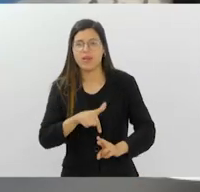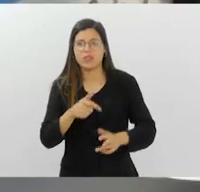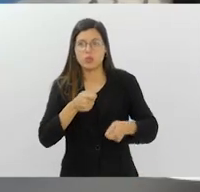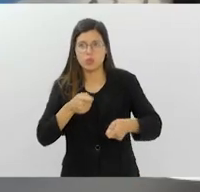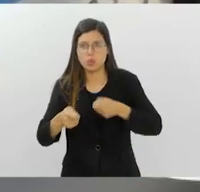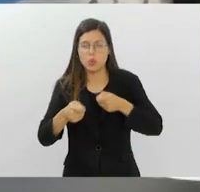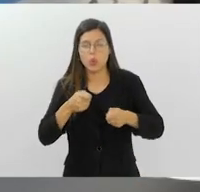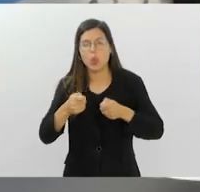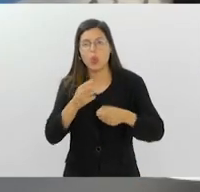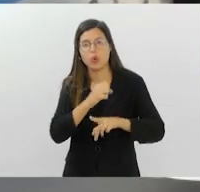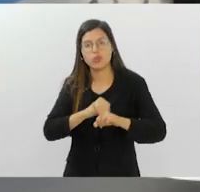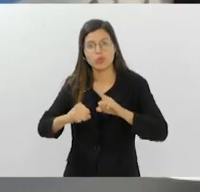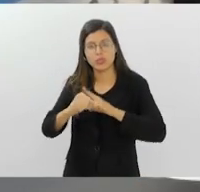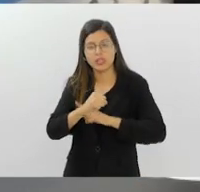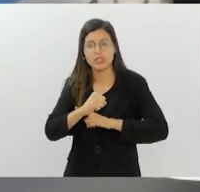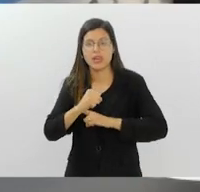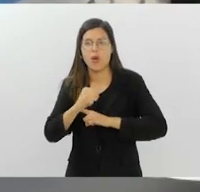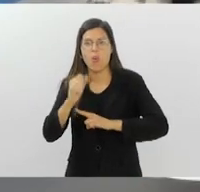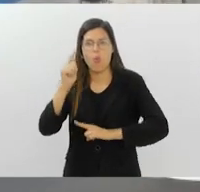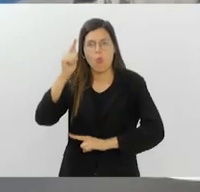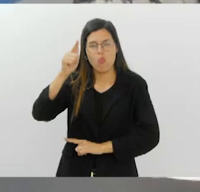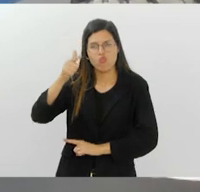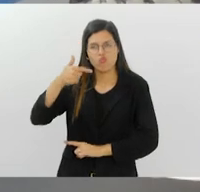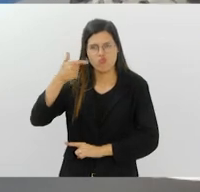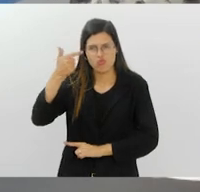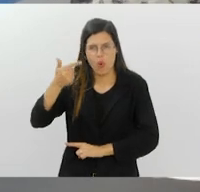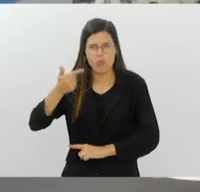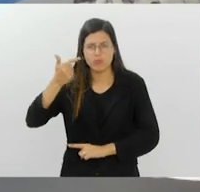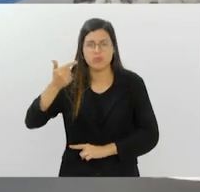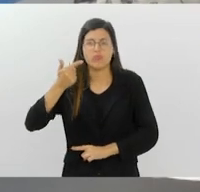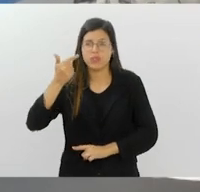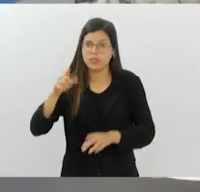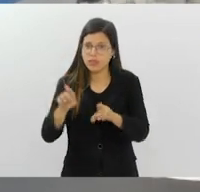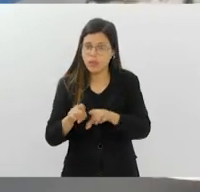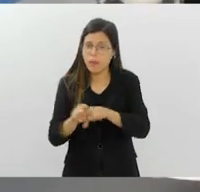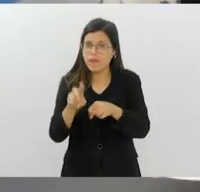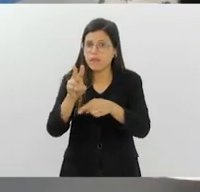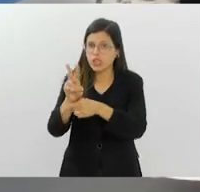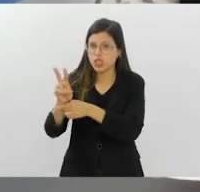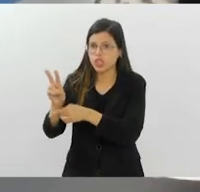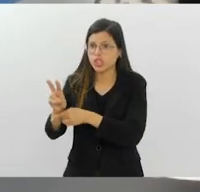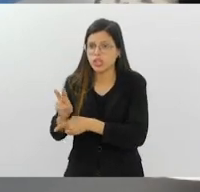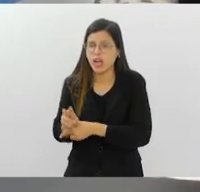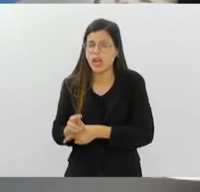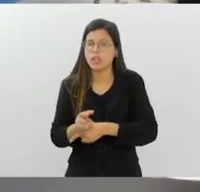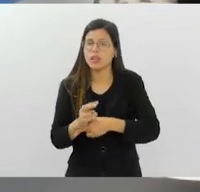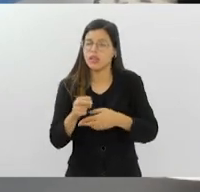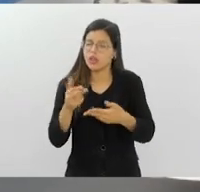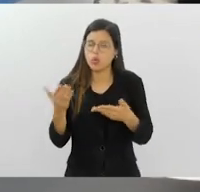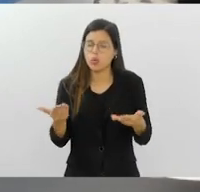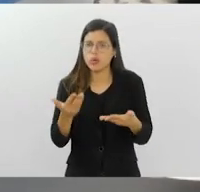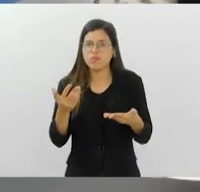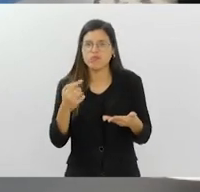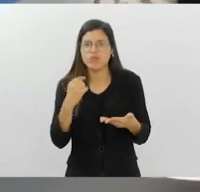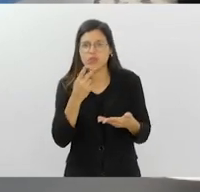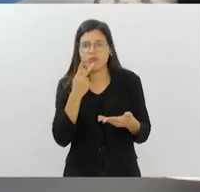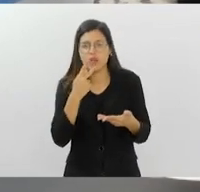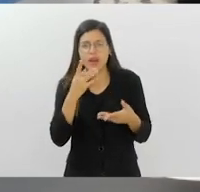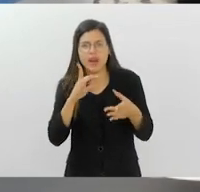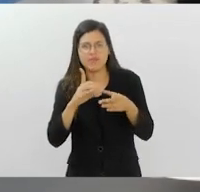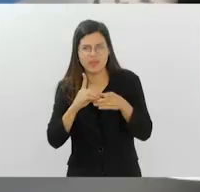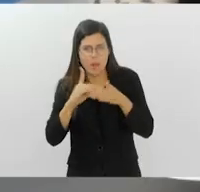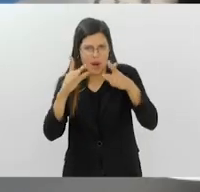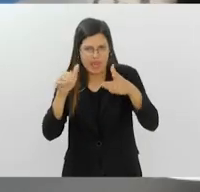mais vigiada e hoje e eh para nós muitas vezes é o berço da democracia e por isso também o berço de disputas